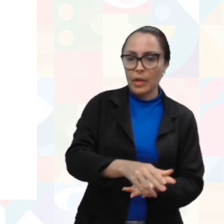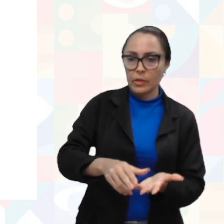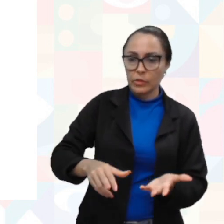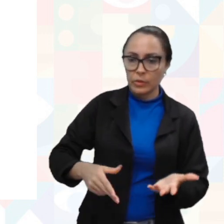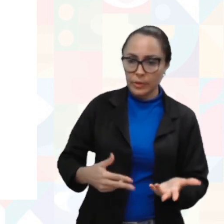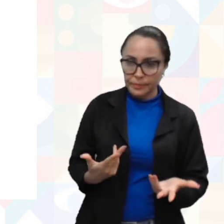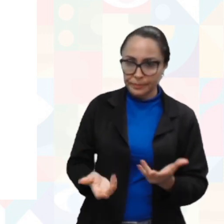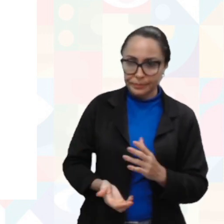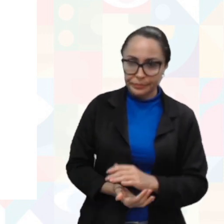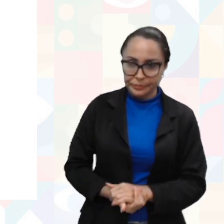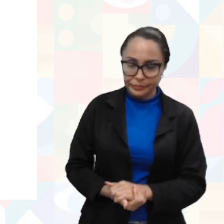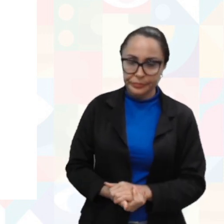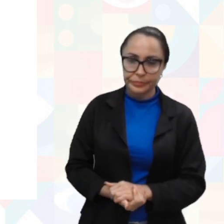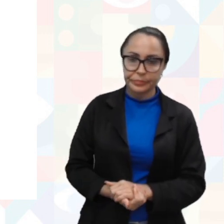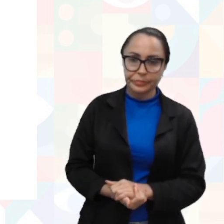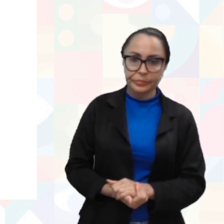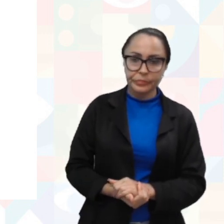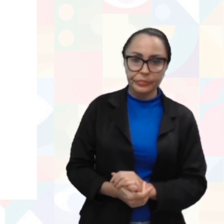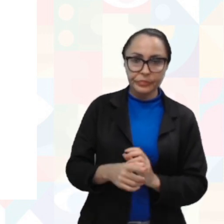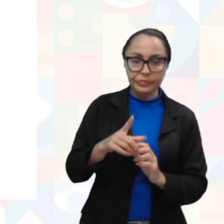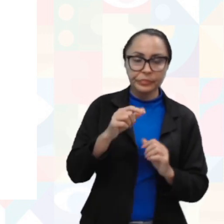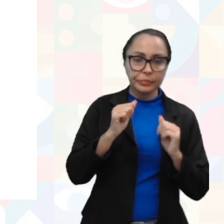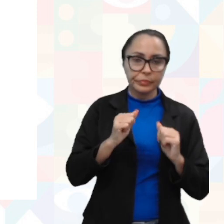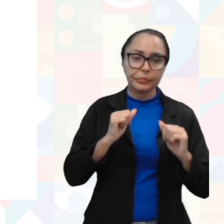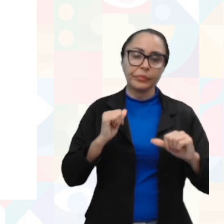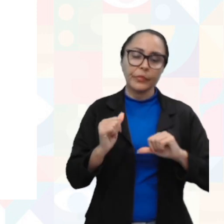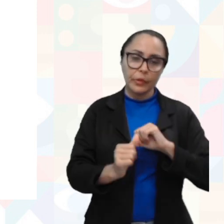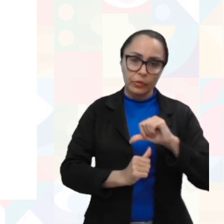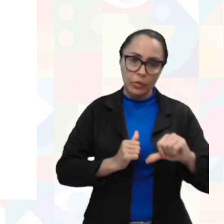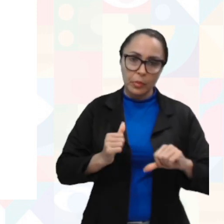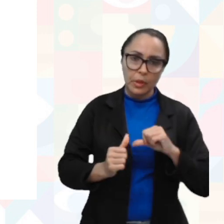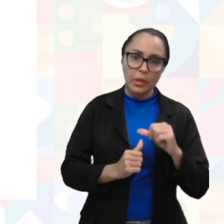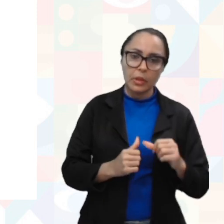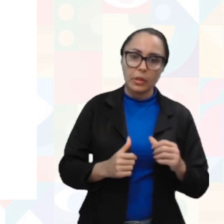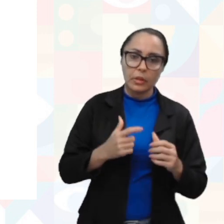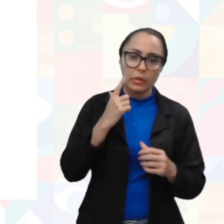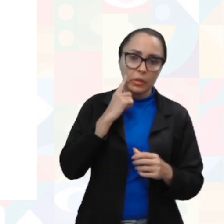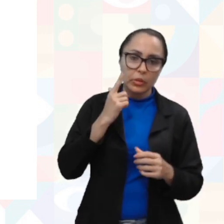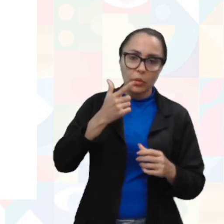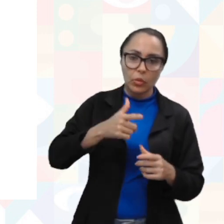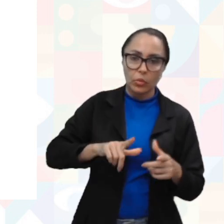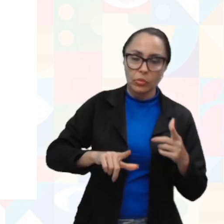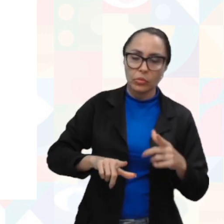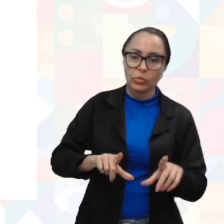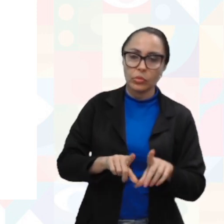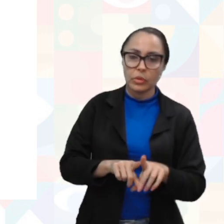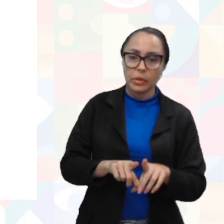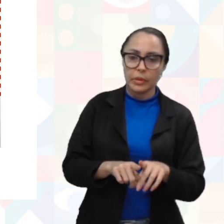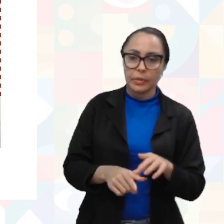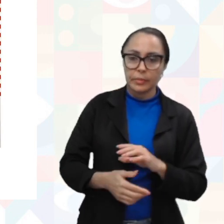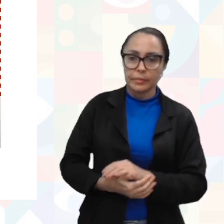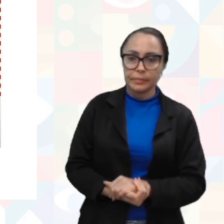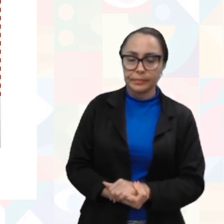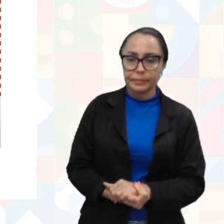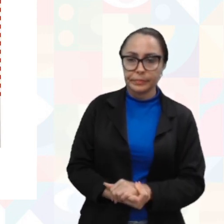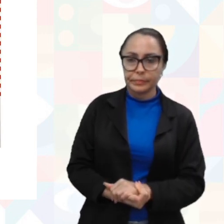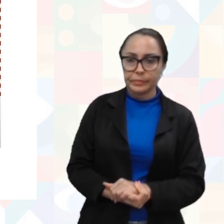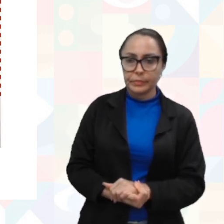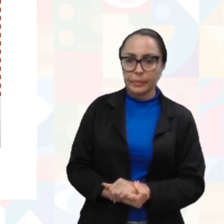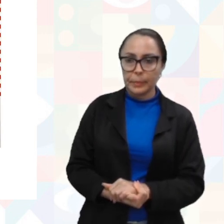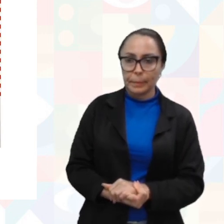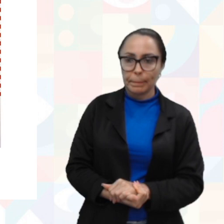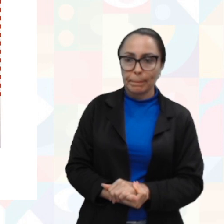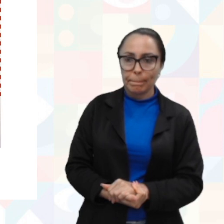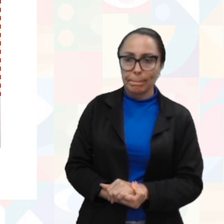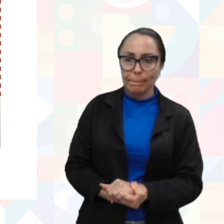são modulares, você pode transformar em outros, um objeto pode ser transformado em outro.